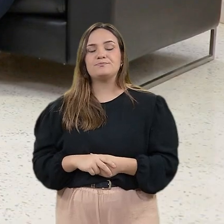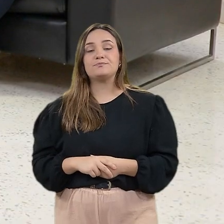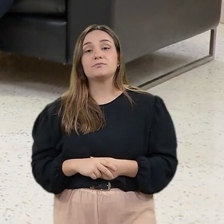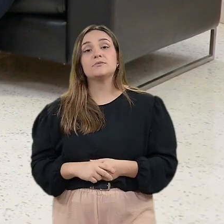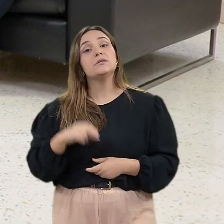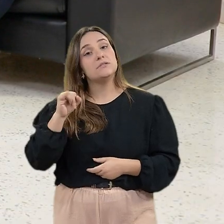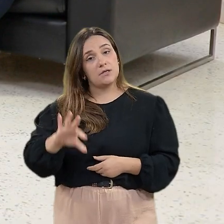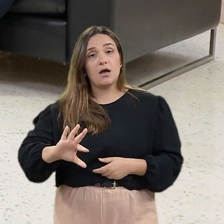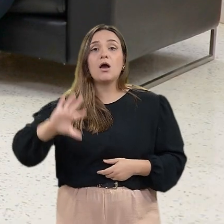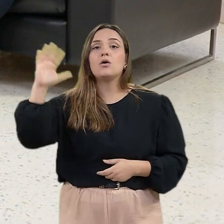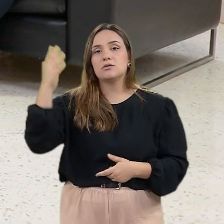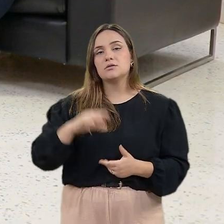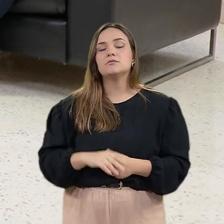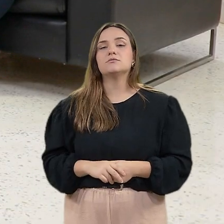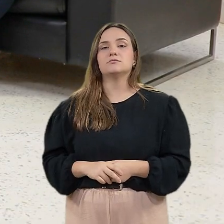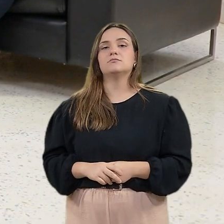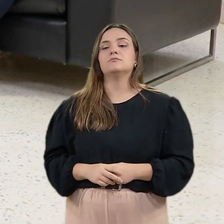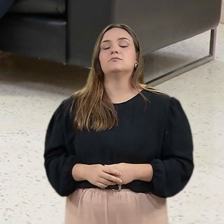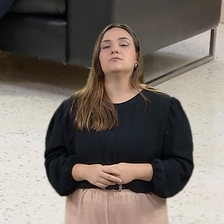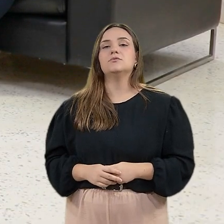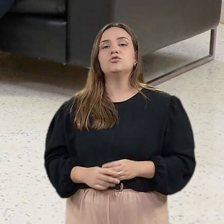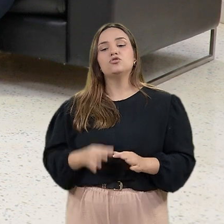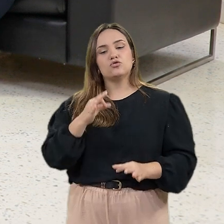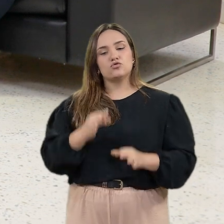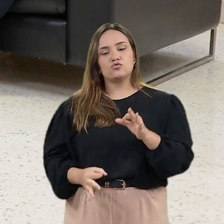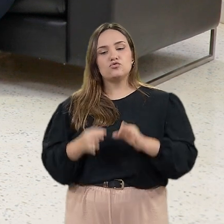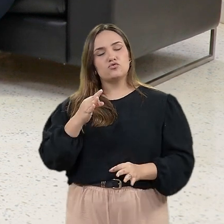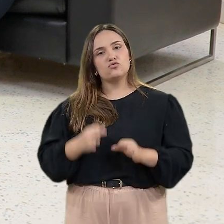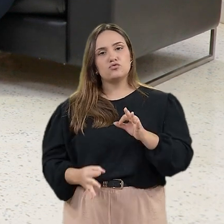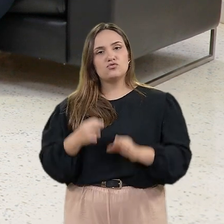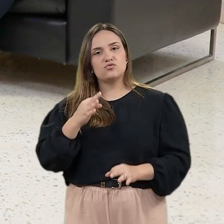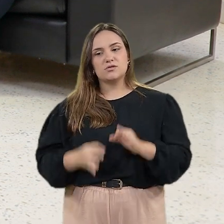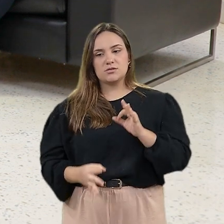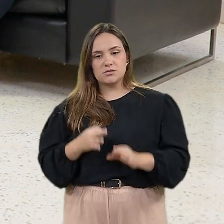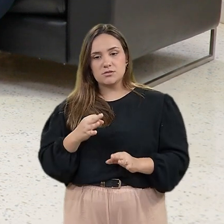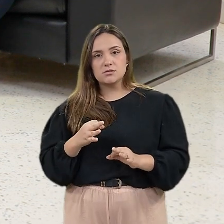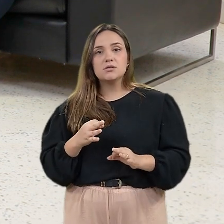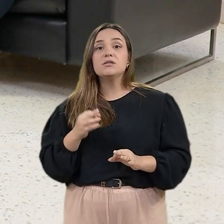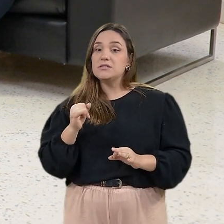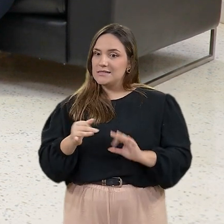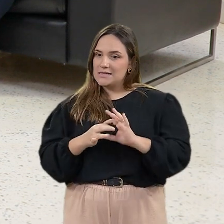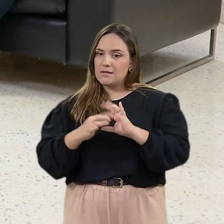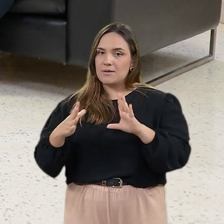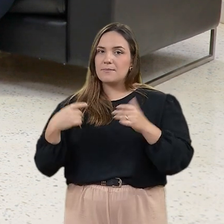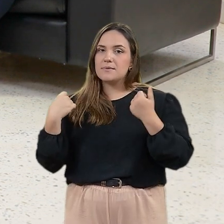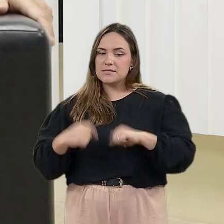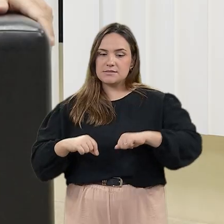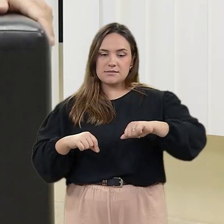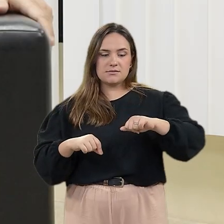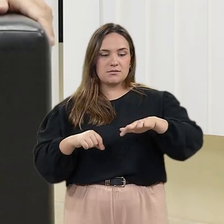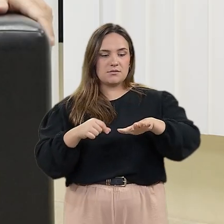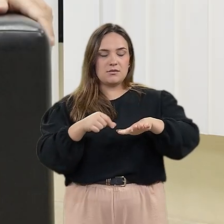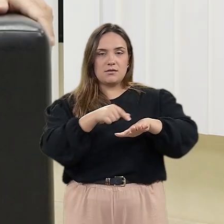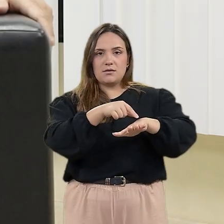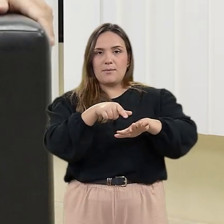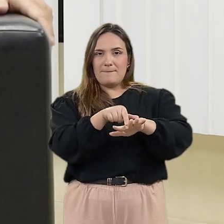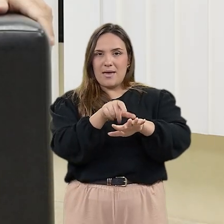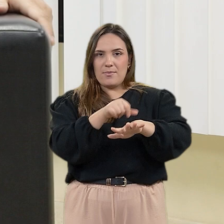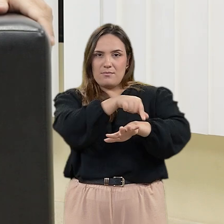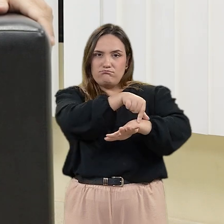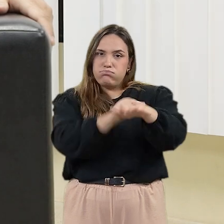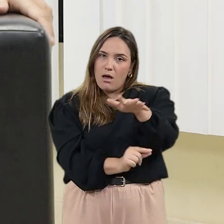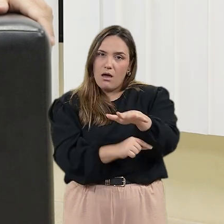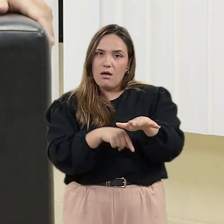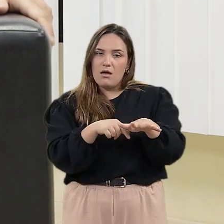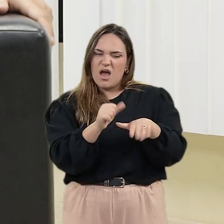E quando ocorrer, o juiz estabelece lá a utilização de monitoração eletrônica para poder ser controlado